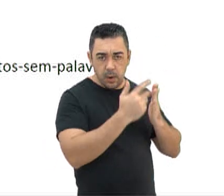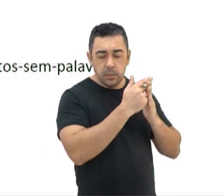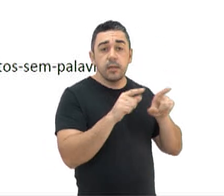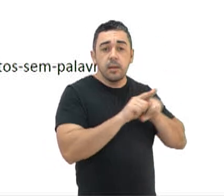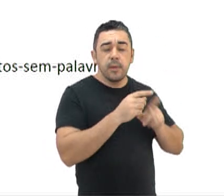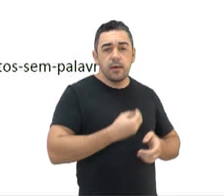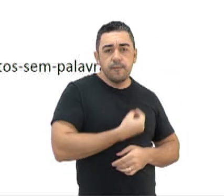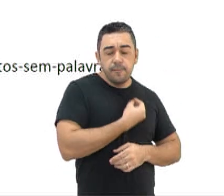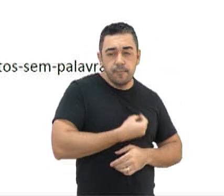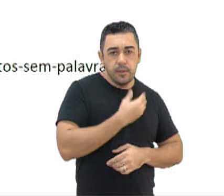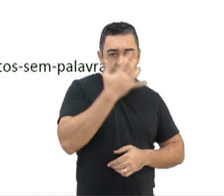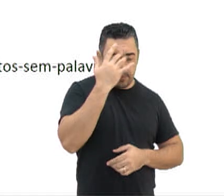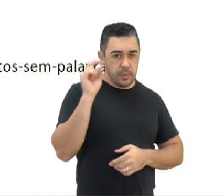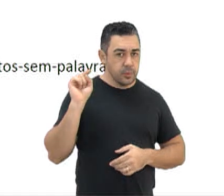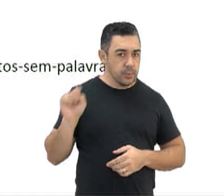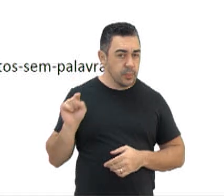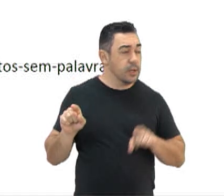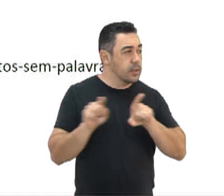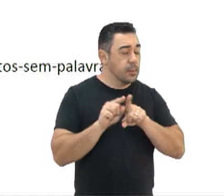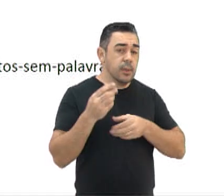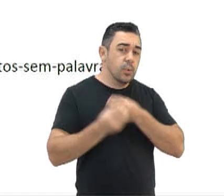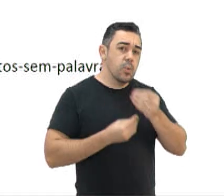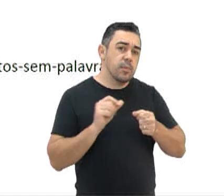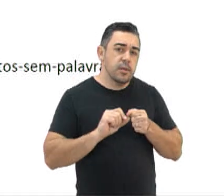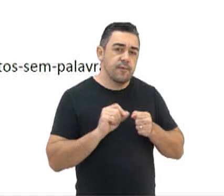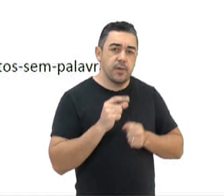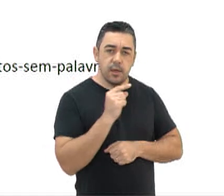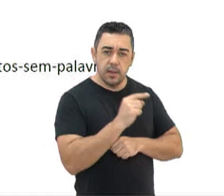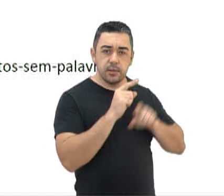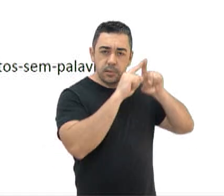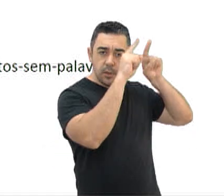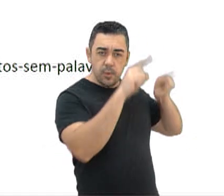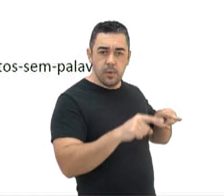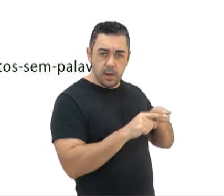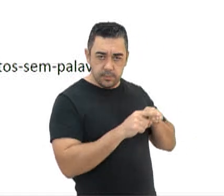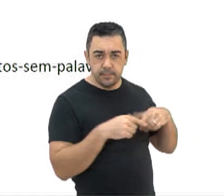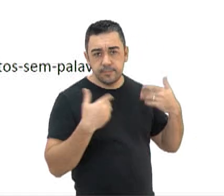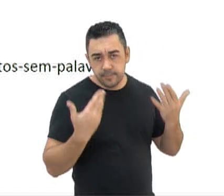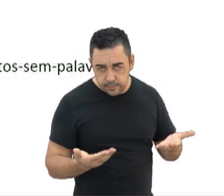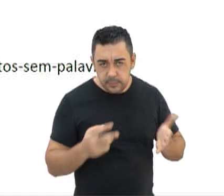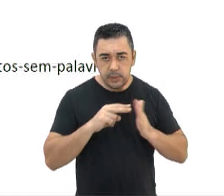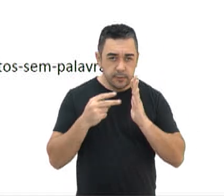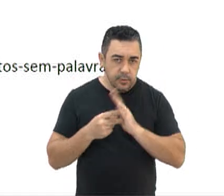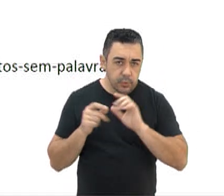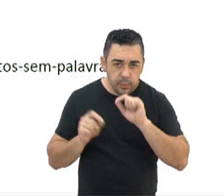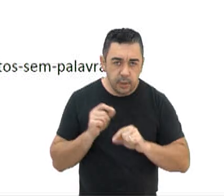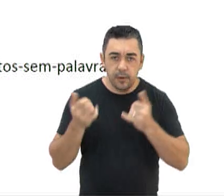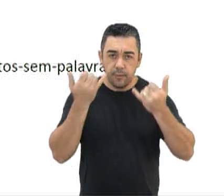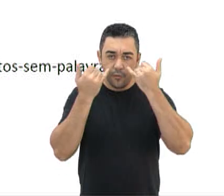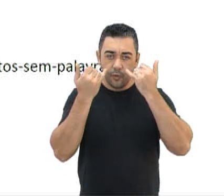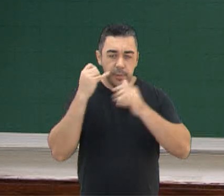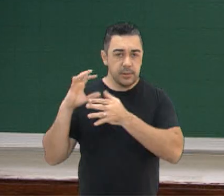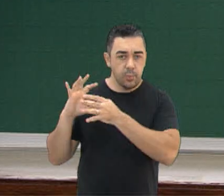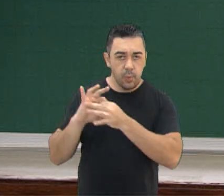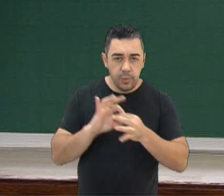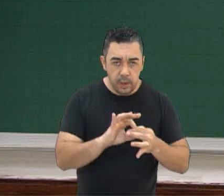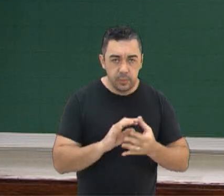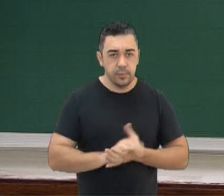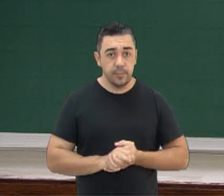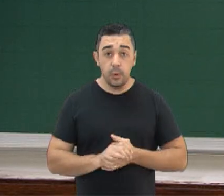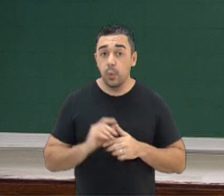e as condições em que a obra foi produzida, ou seja, as informações de contexto.